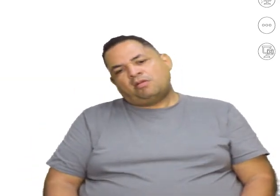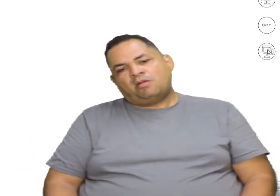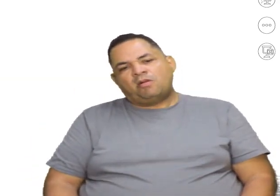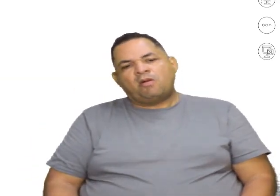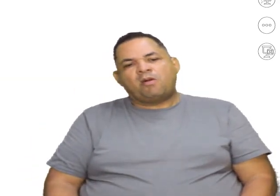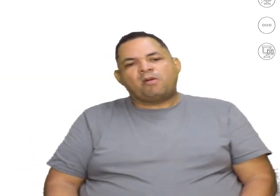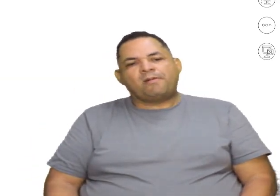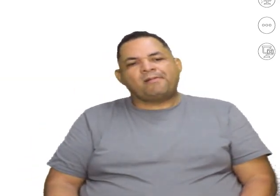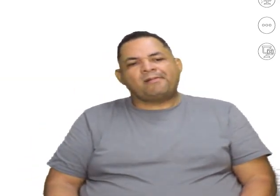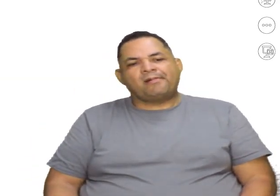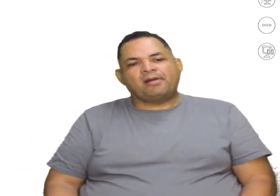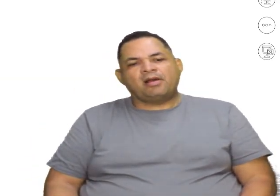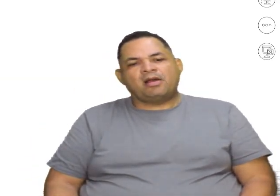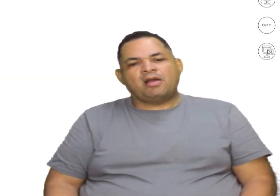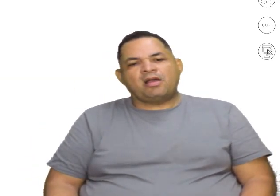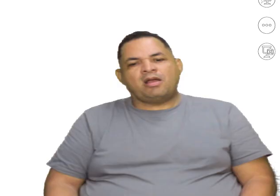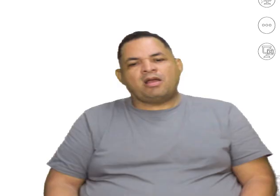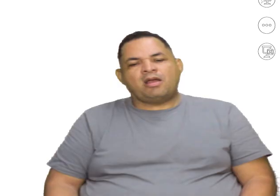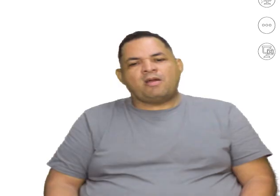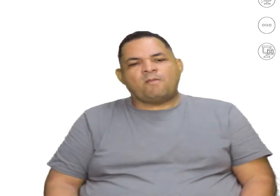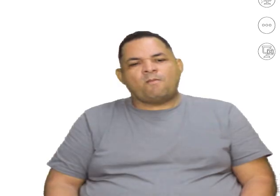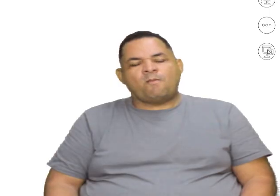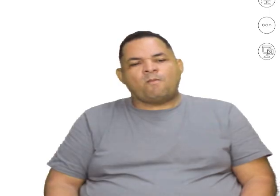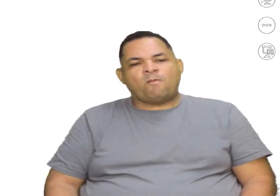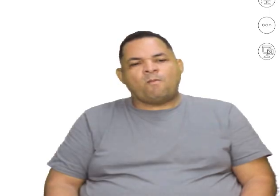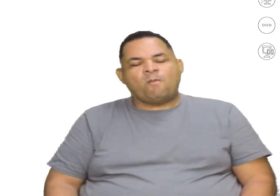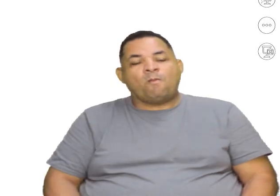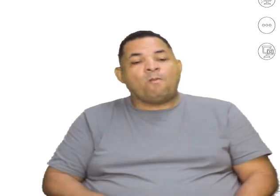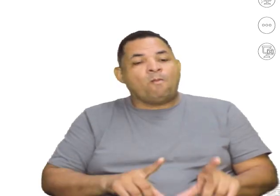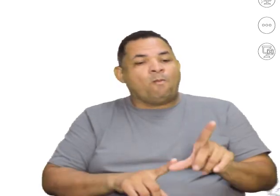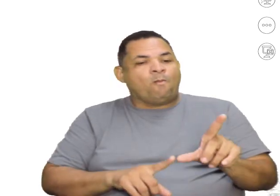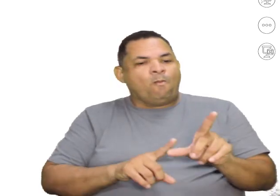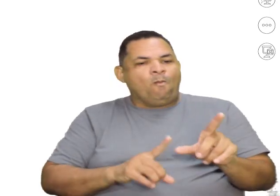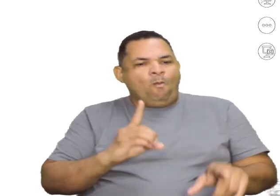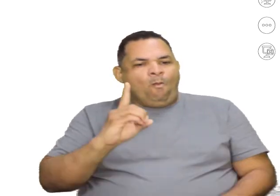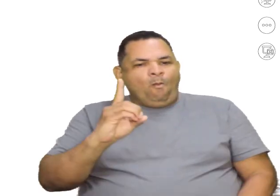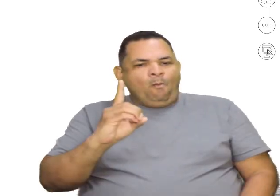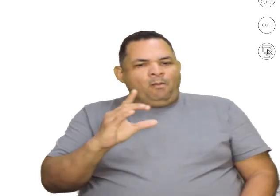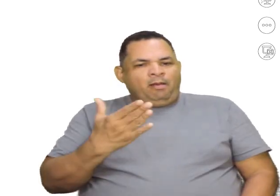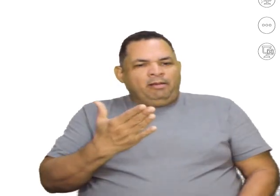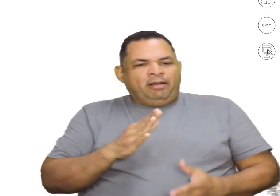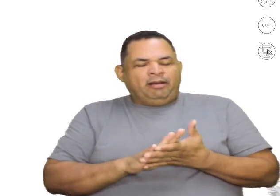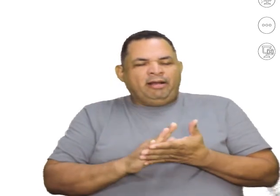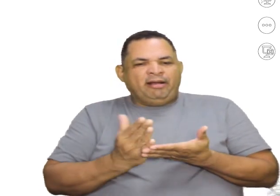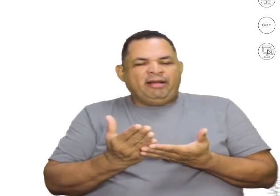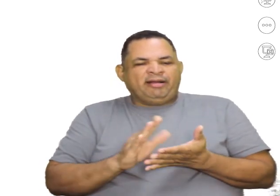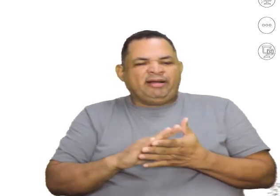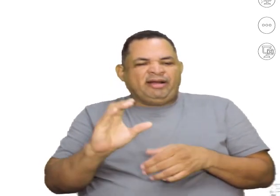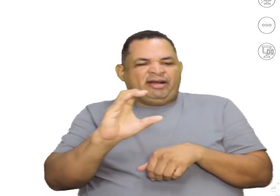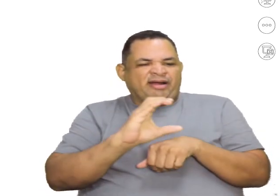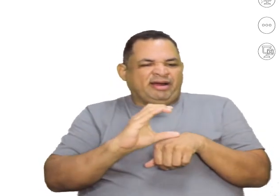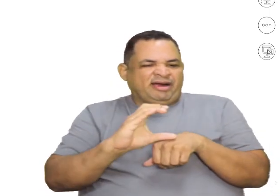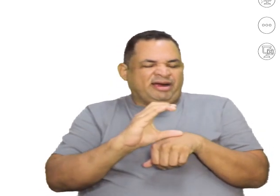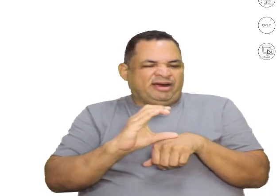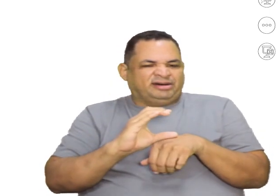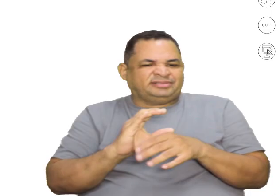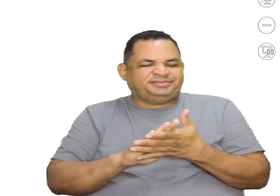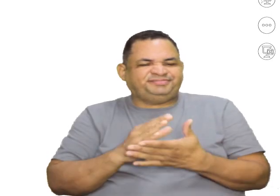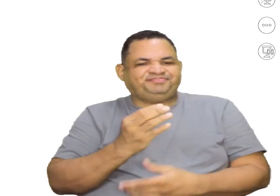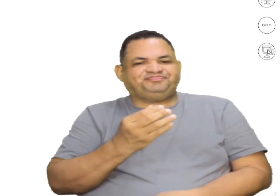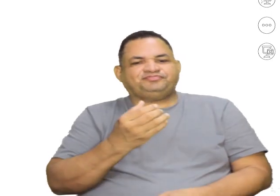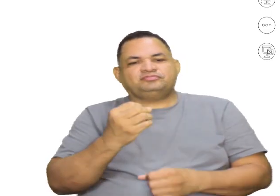Vamos lá? De políticas de inserção social. Então, através da Constituição de 88,